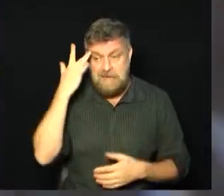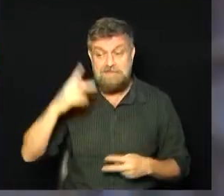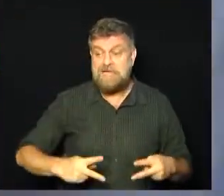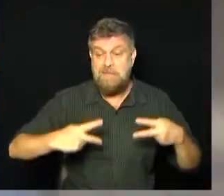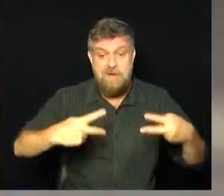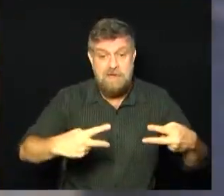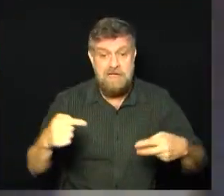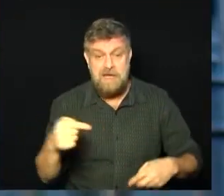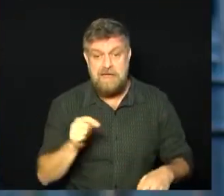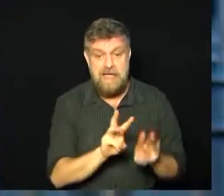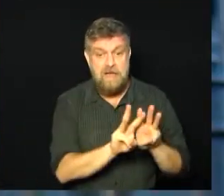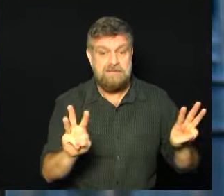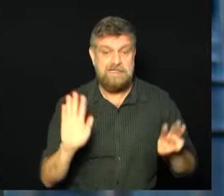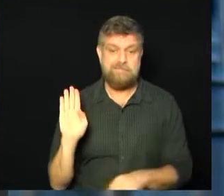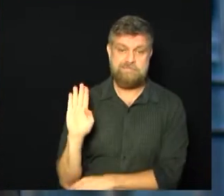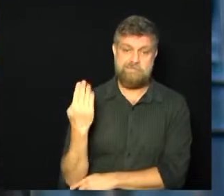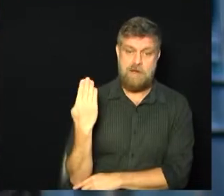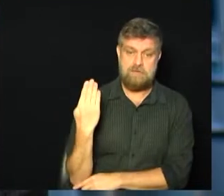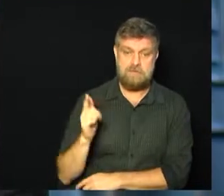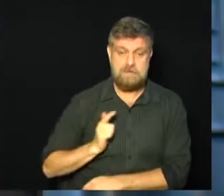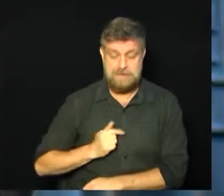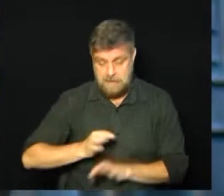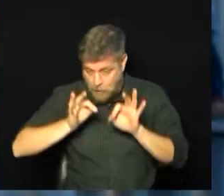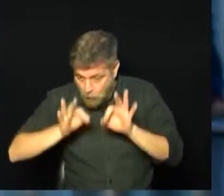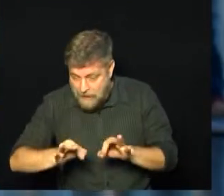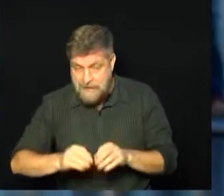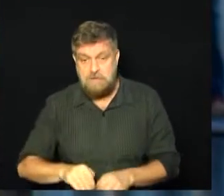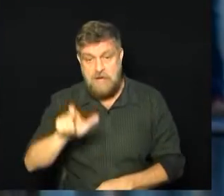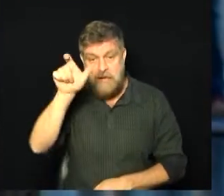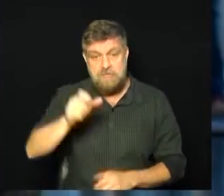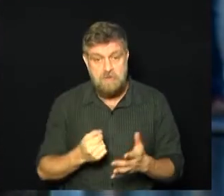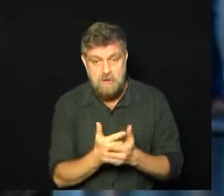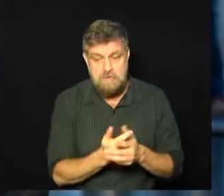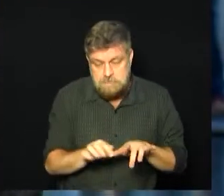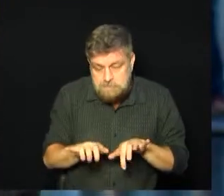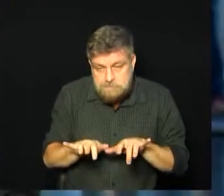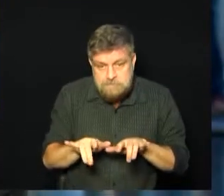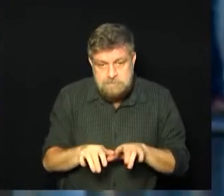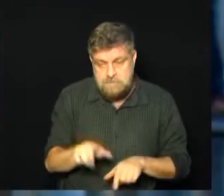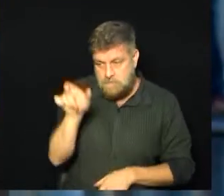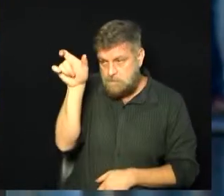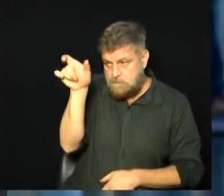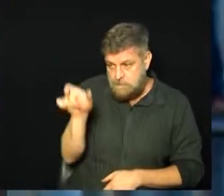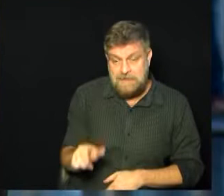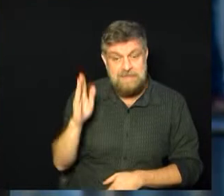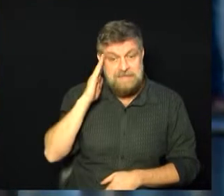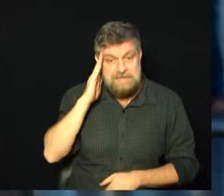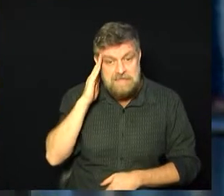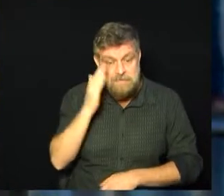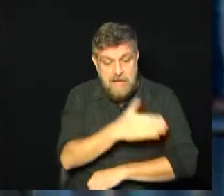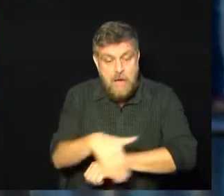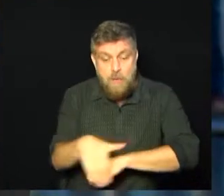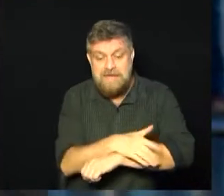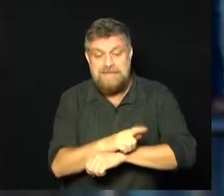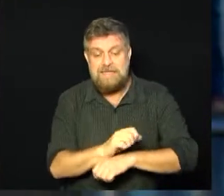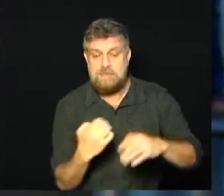e na verdade é um site falso. O ideal é que o consumidor digite na barra de endereços o endereço da empresa,